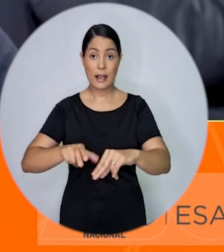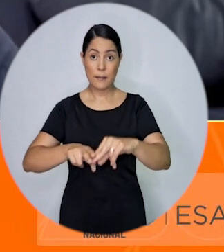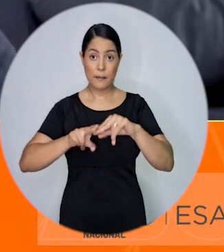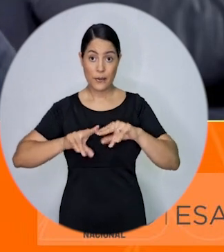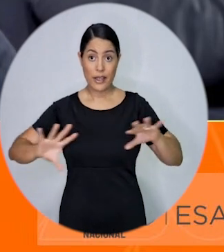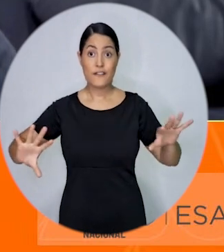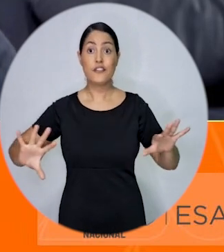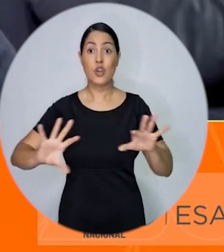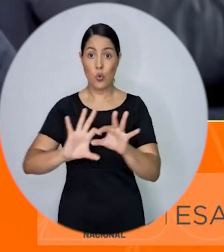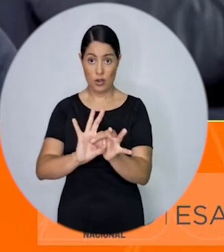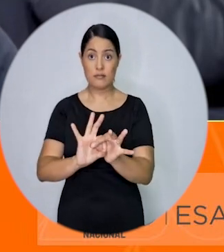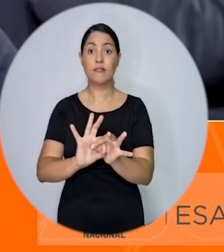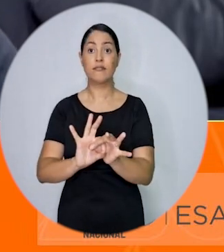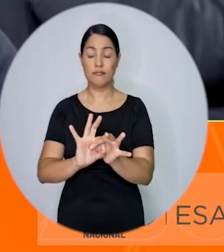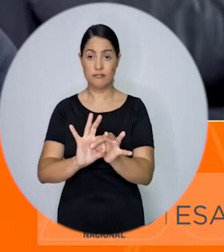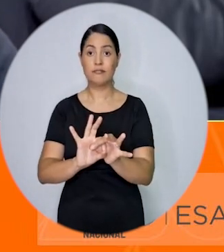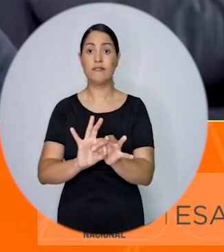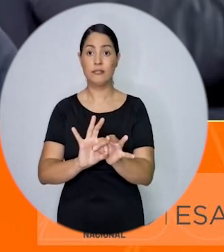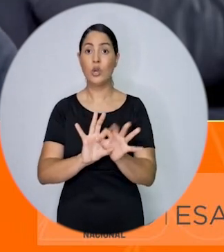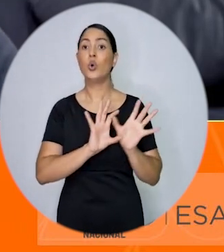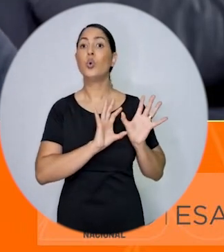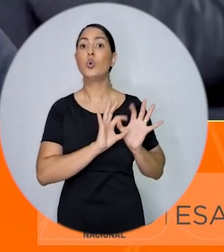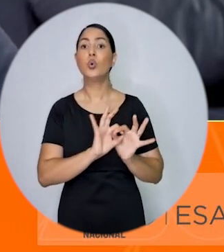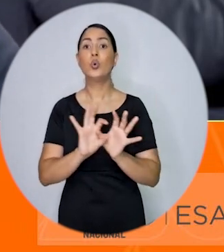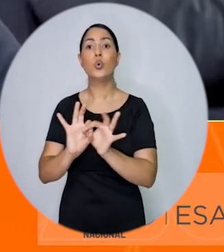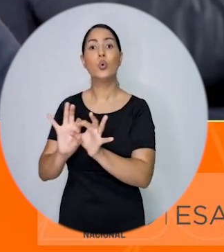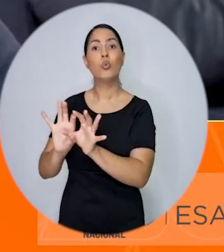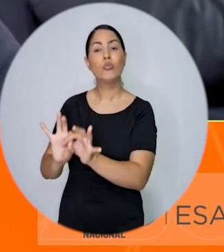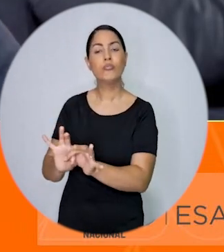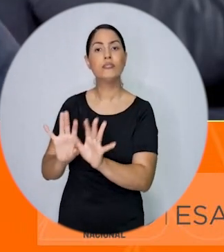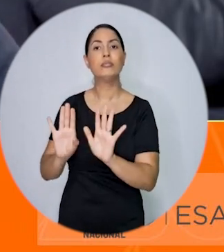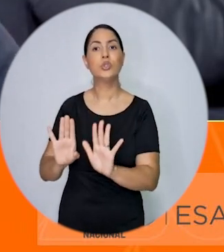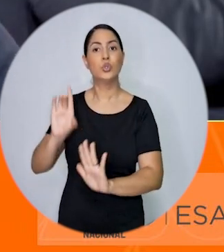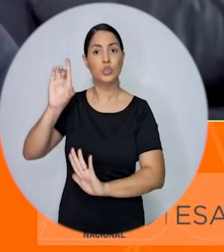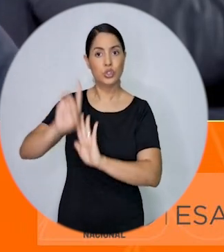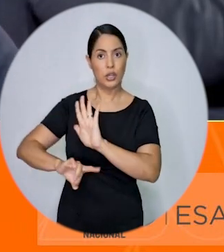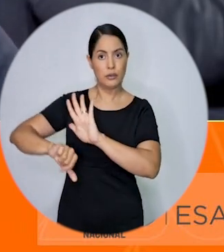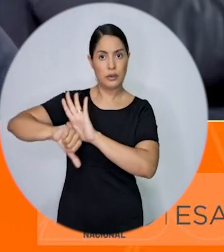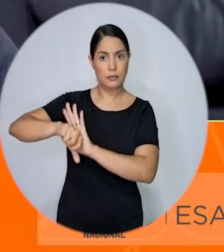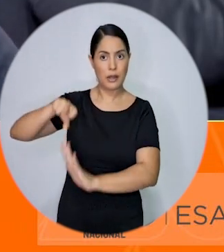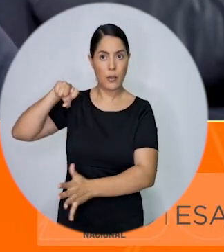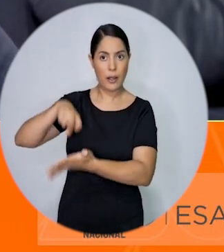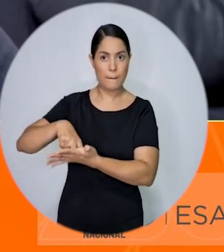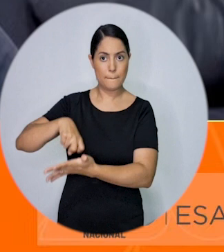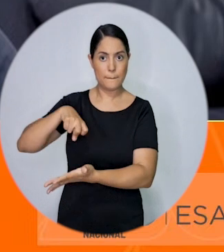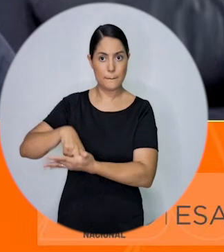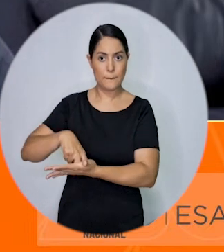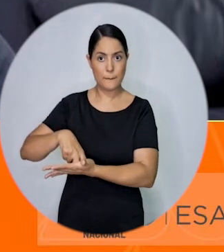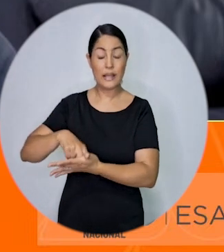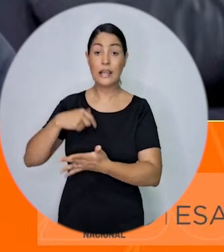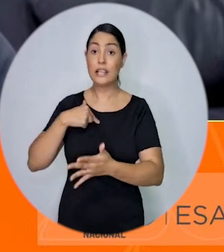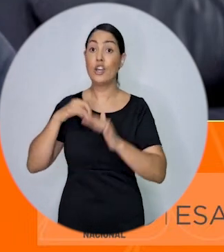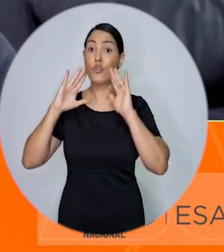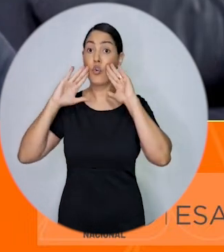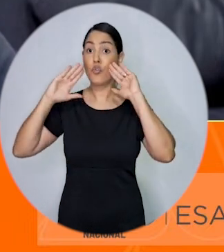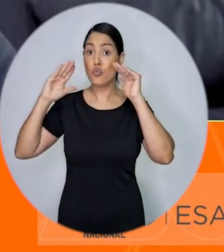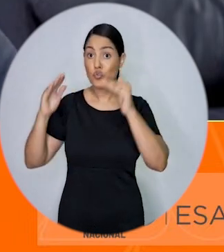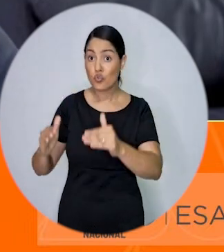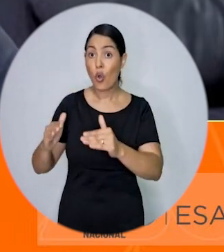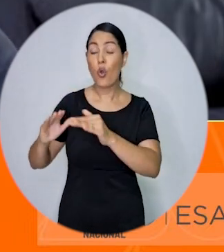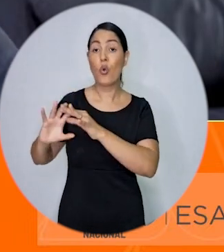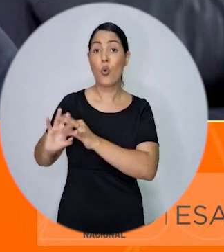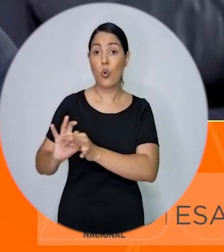uma vinculação entre a pena imposta no direito penal, e eu vou focar